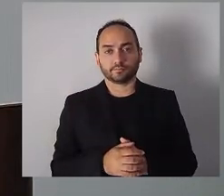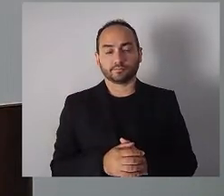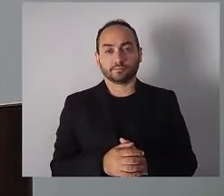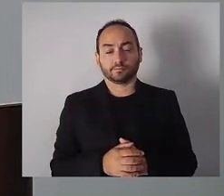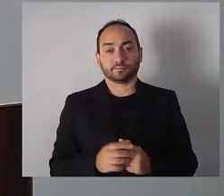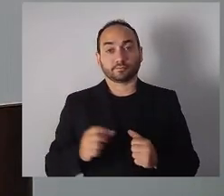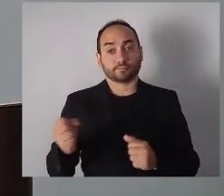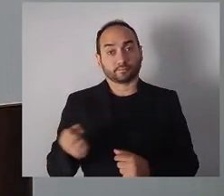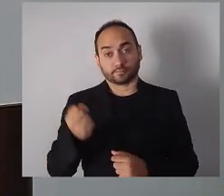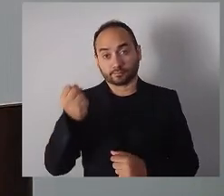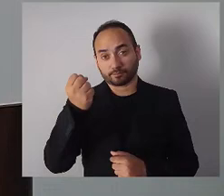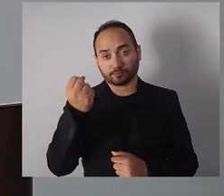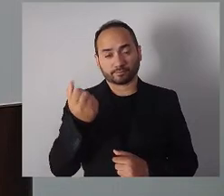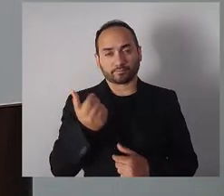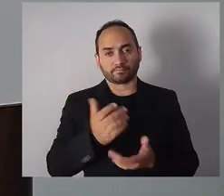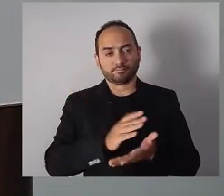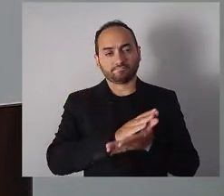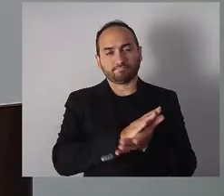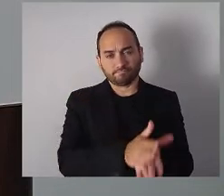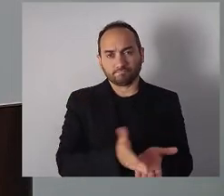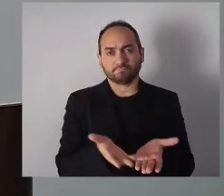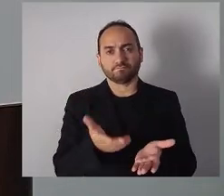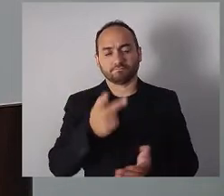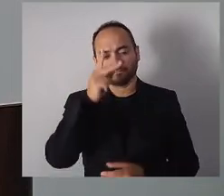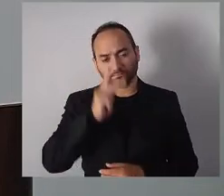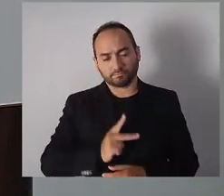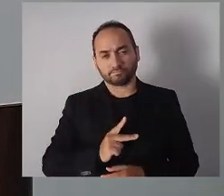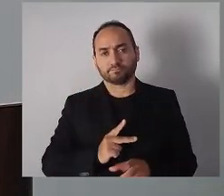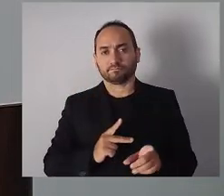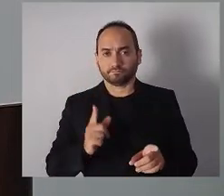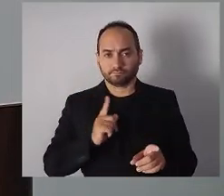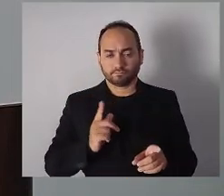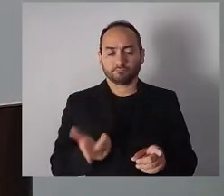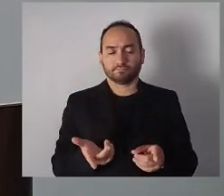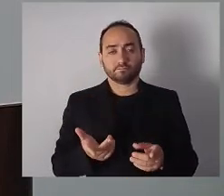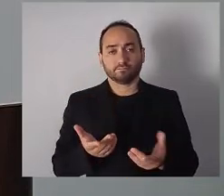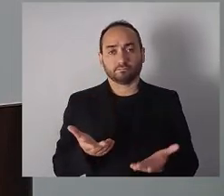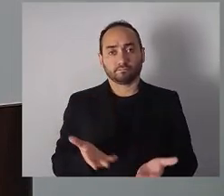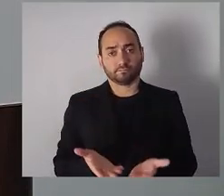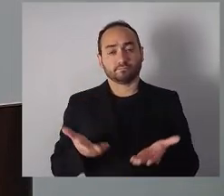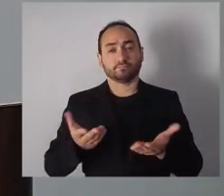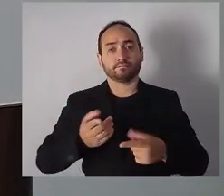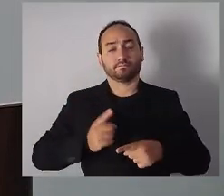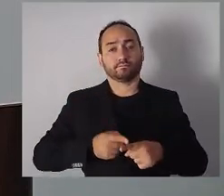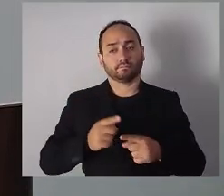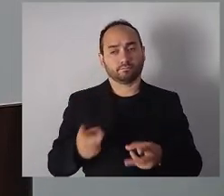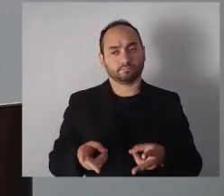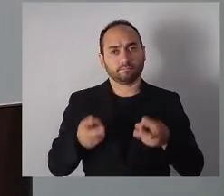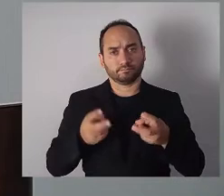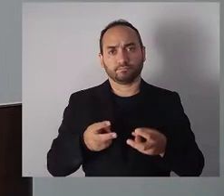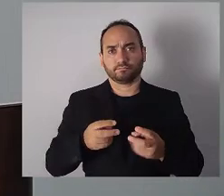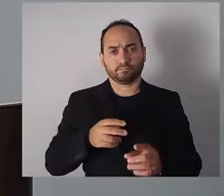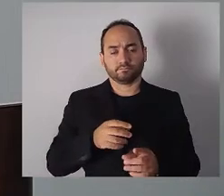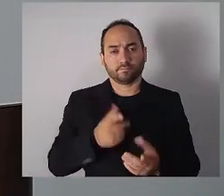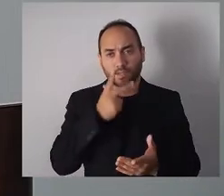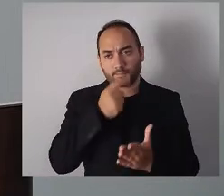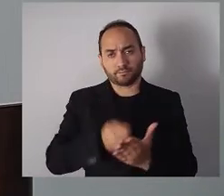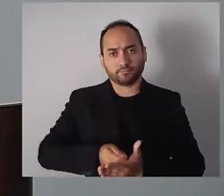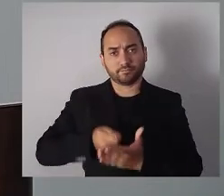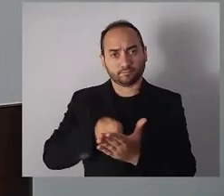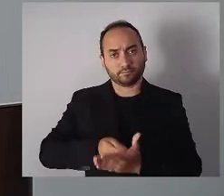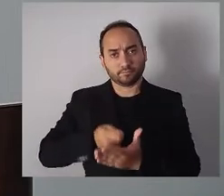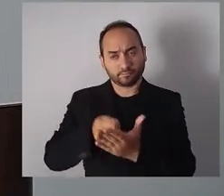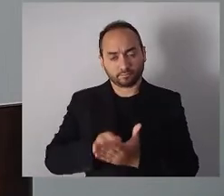grave discriminação pessoal diante da perseguição sofrida pelo